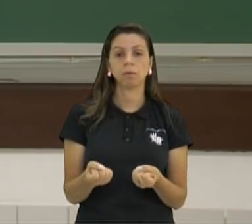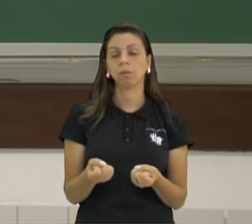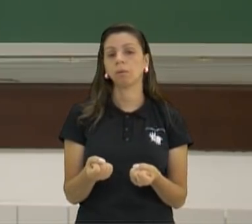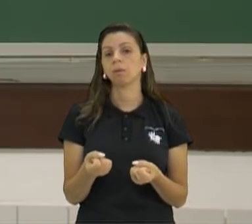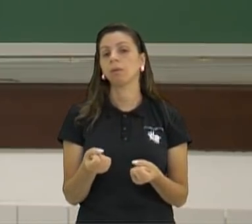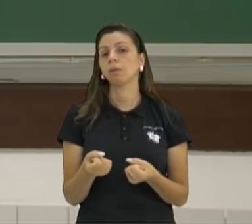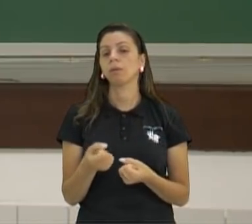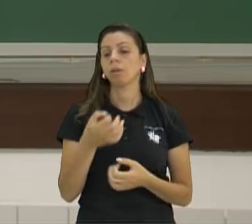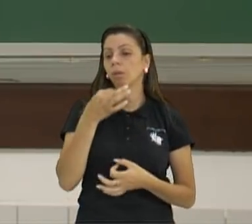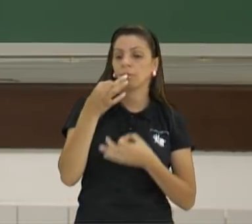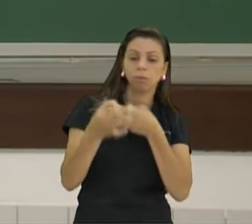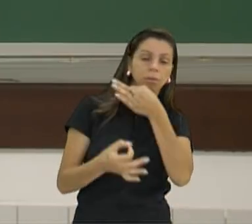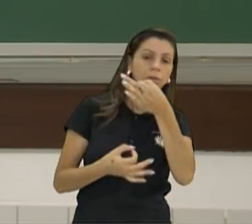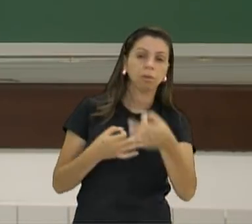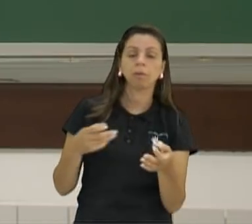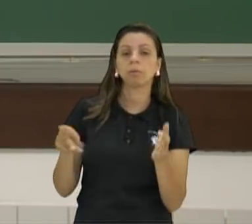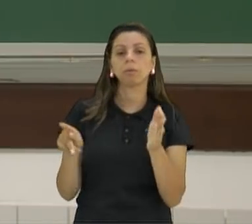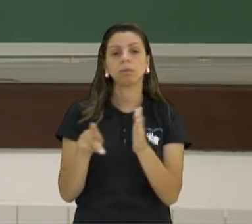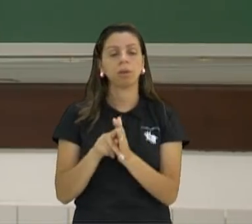comentários racistas